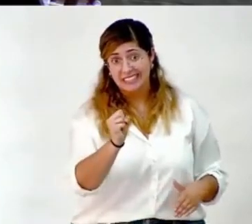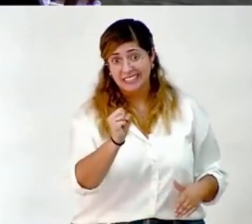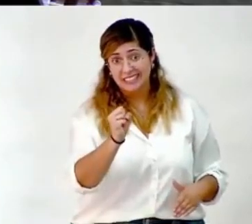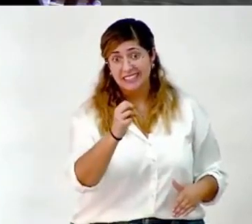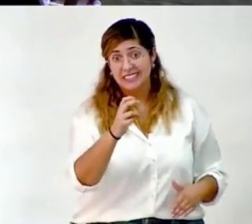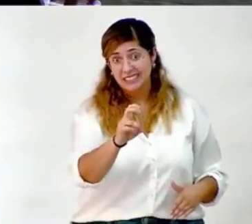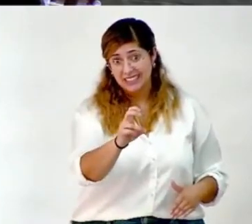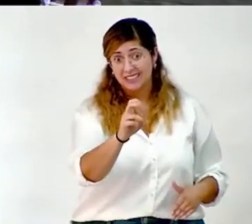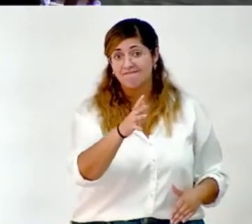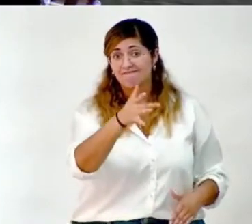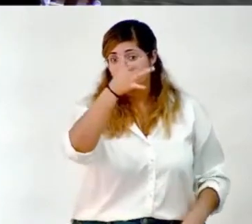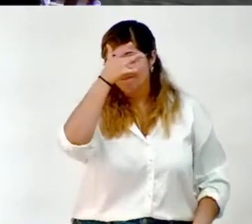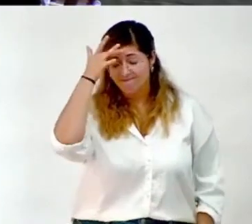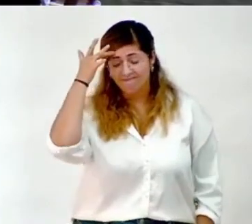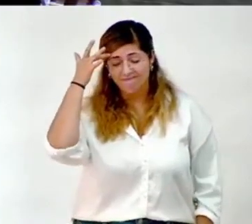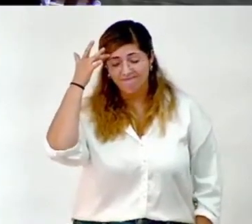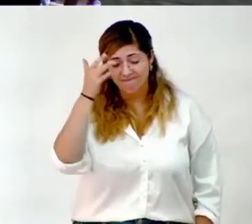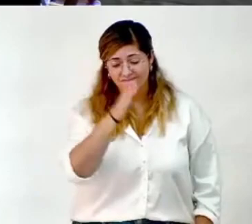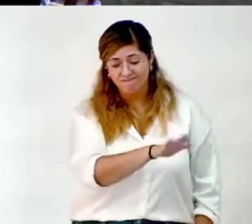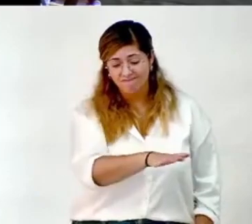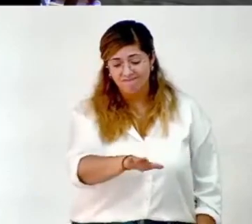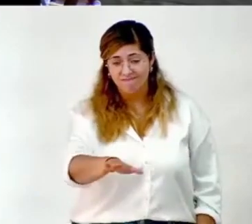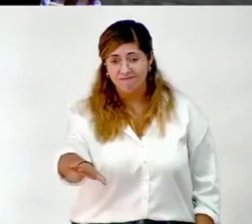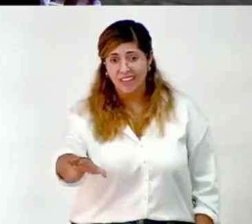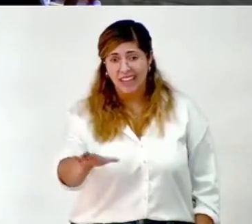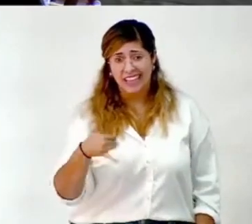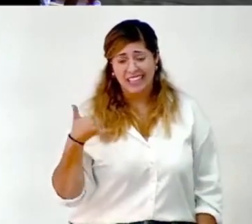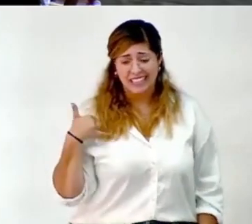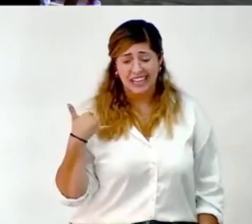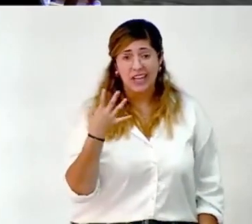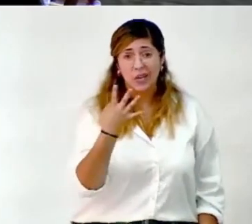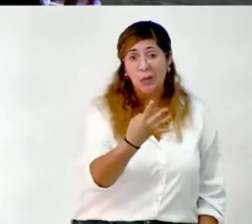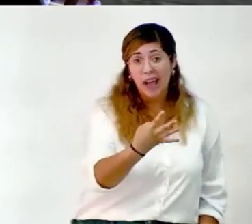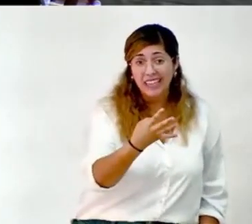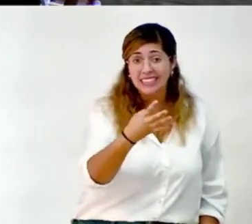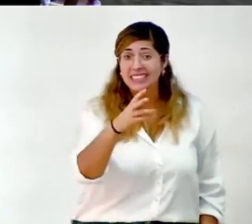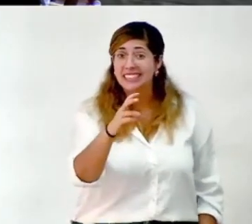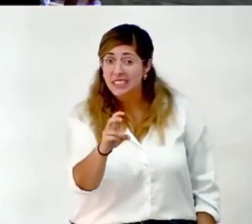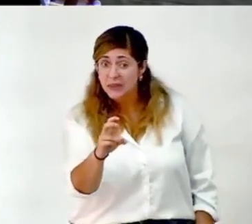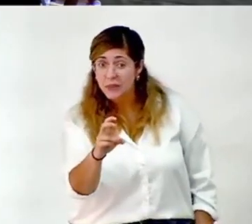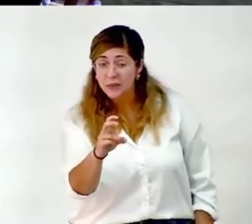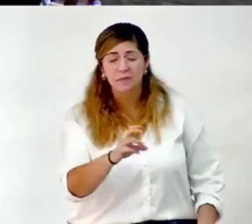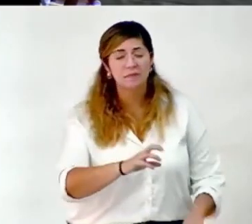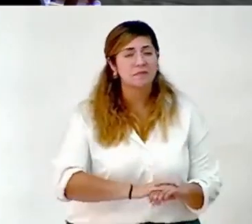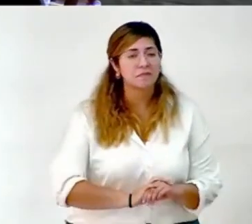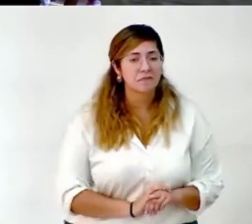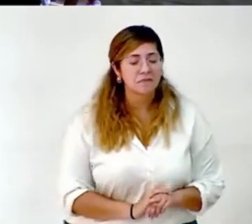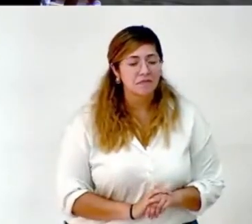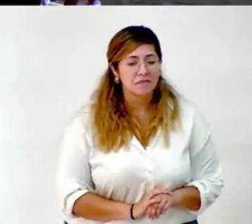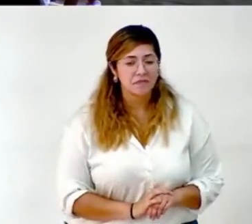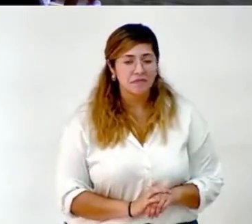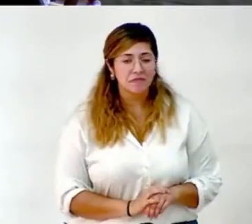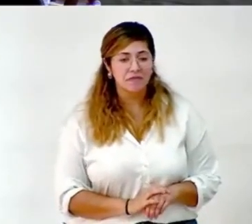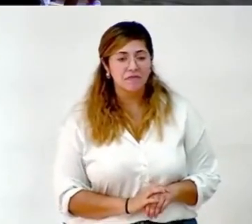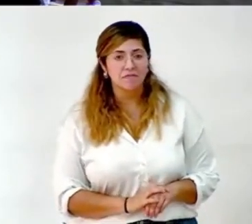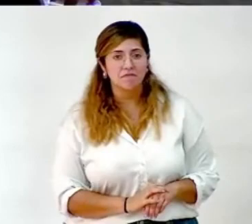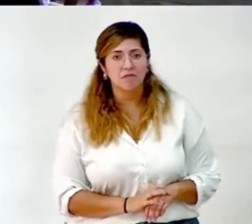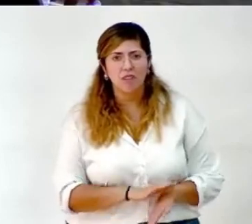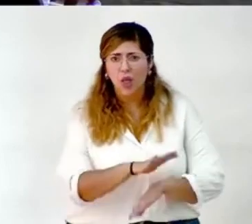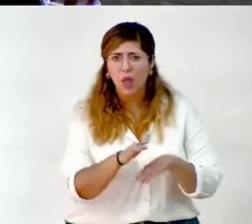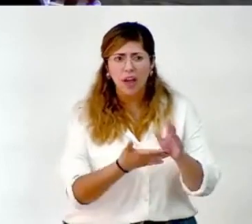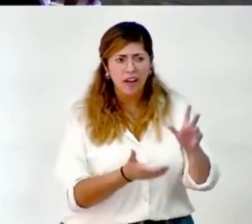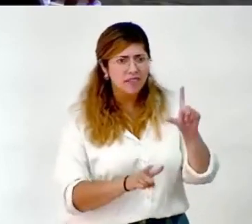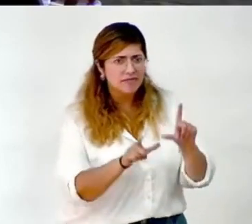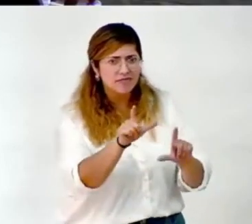idade. A opinião pública chocada, o país inteiro assistindo às transmissões de